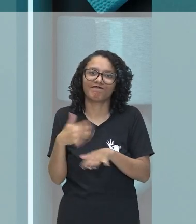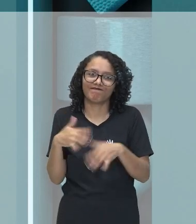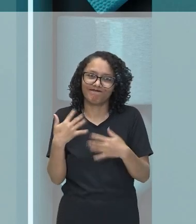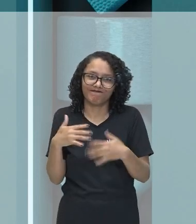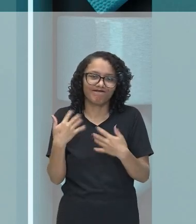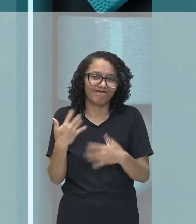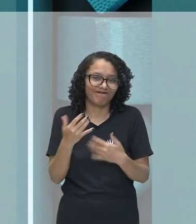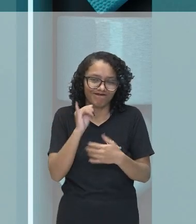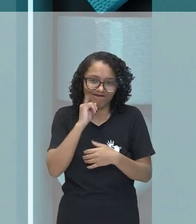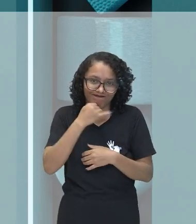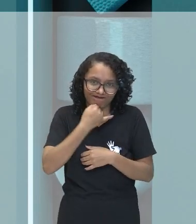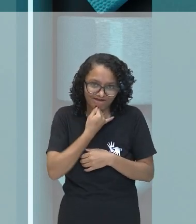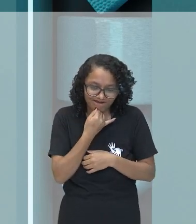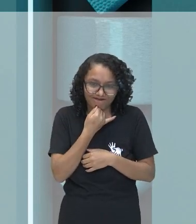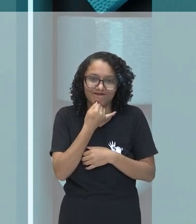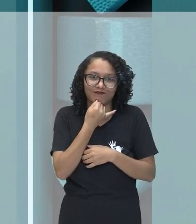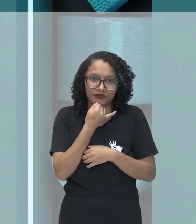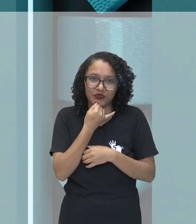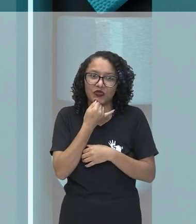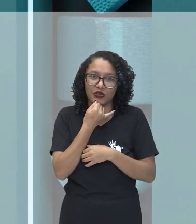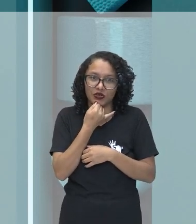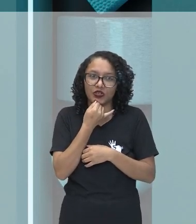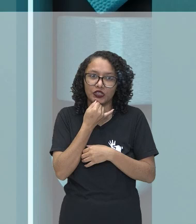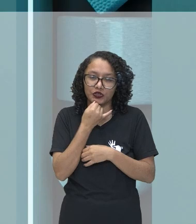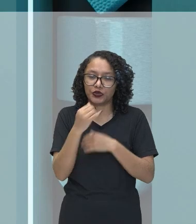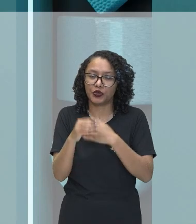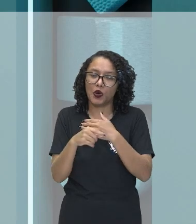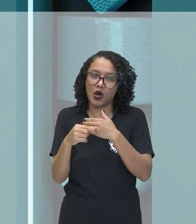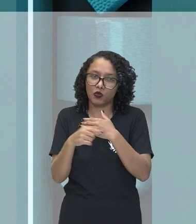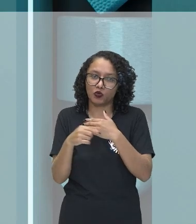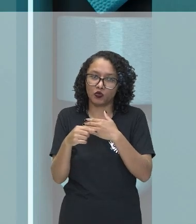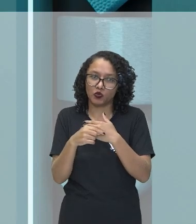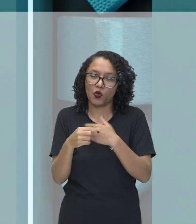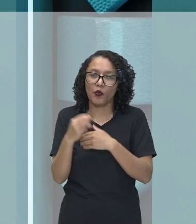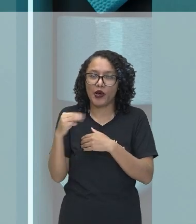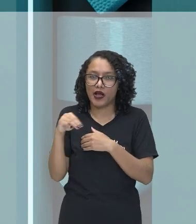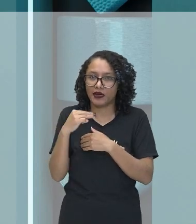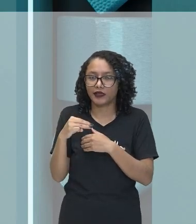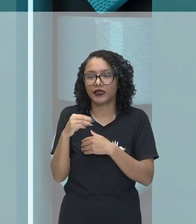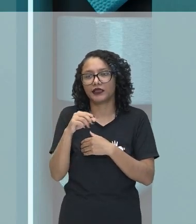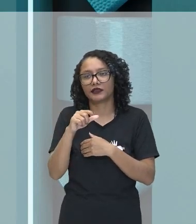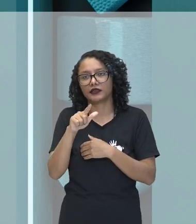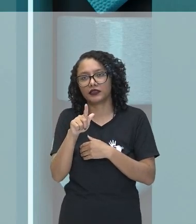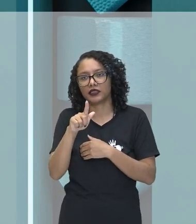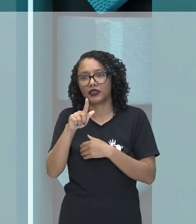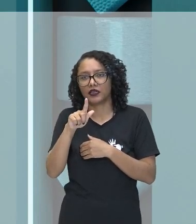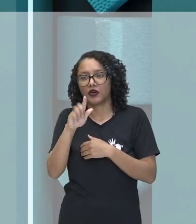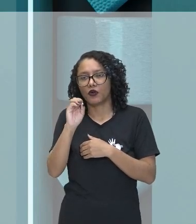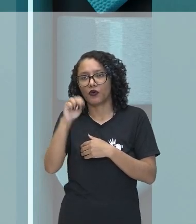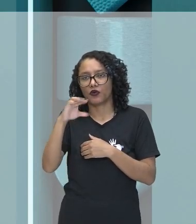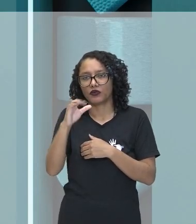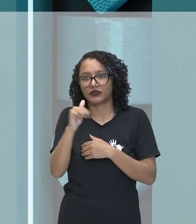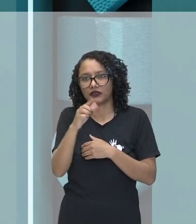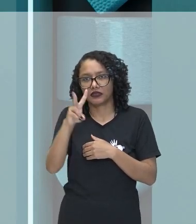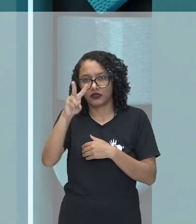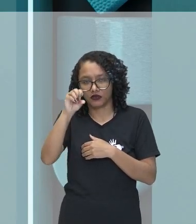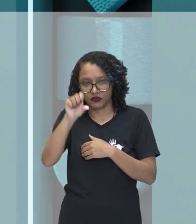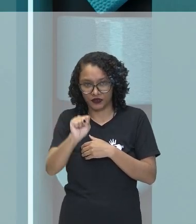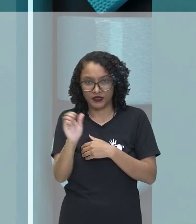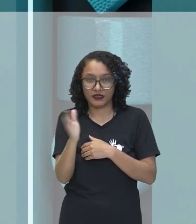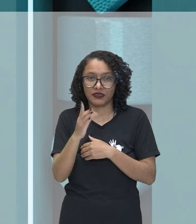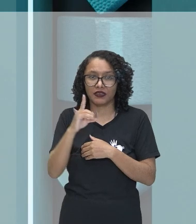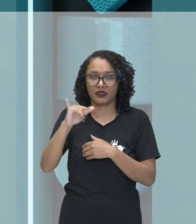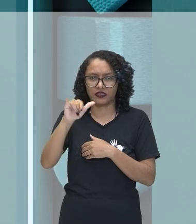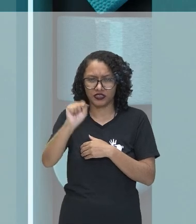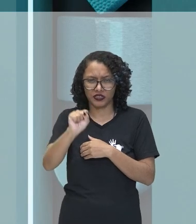do nosso poeta maranhense, o Gonçalves Dias. E o que isso tudo tem a ver com advérbios? Bora dar uma olhadinha